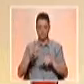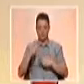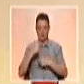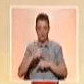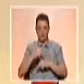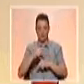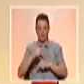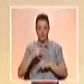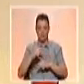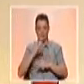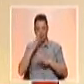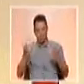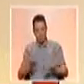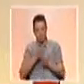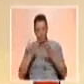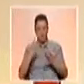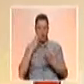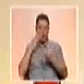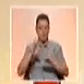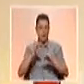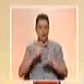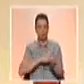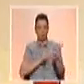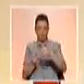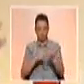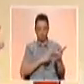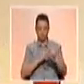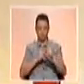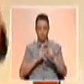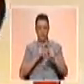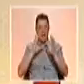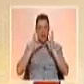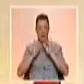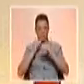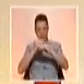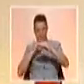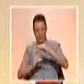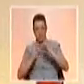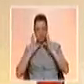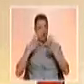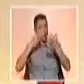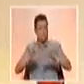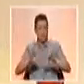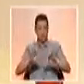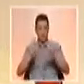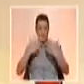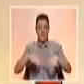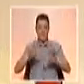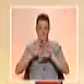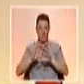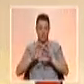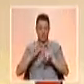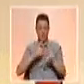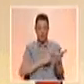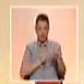hidratação. Ficam ligeiramente abaixo, não ficam naquilo que se chama o conforto hídrico. Ficam abaixo do conforto hídrico. Mas aí,